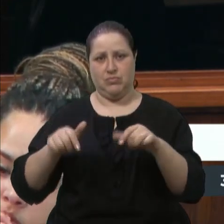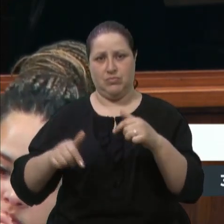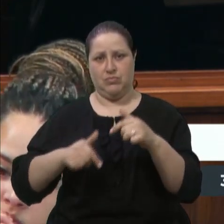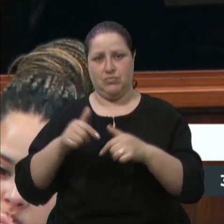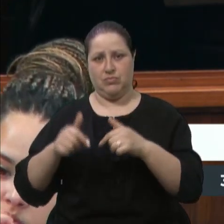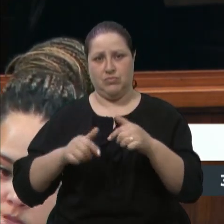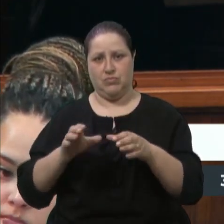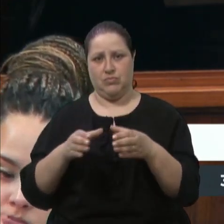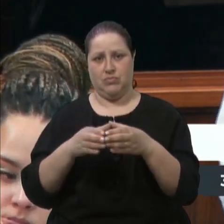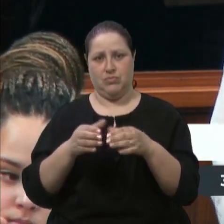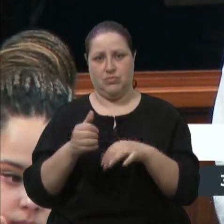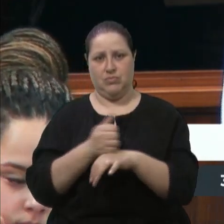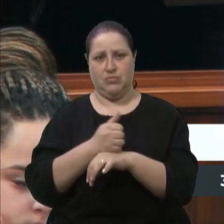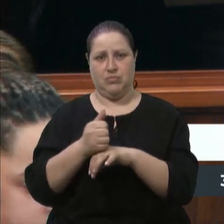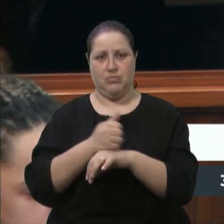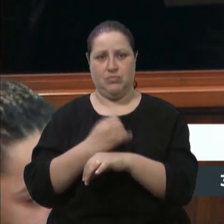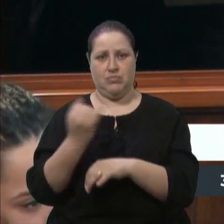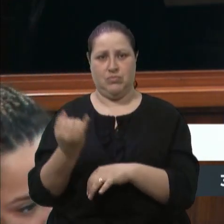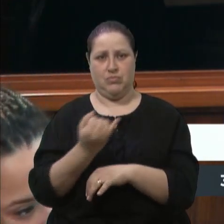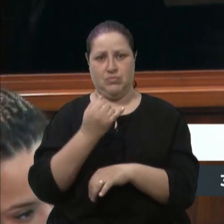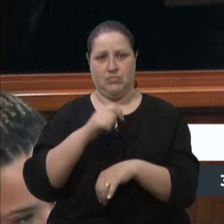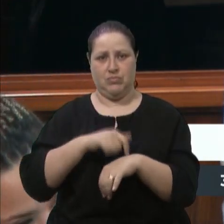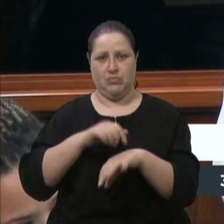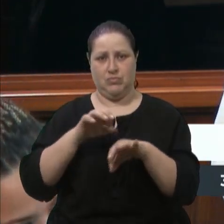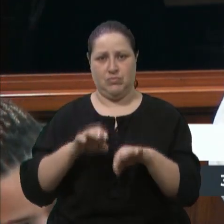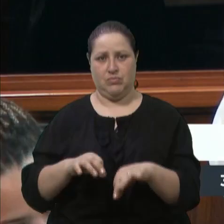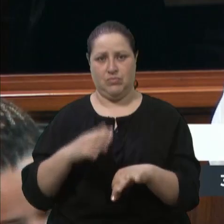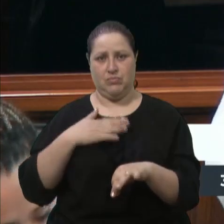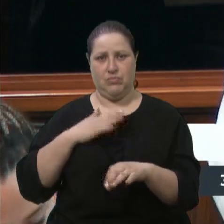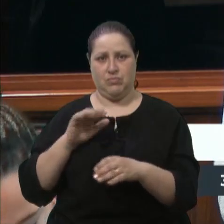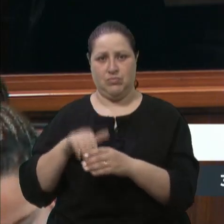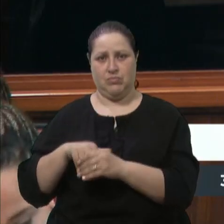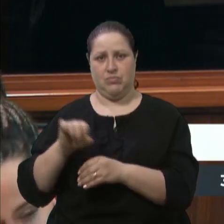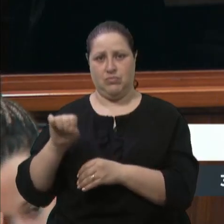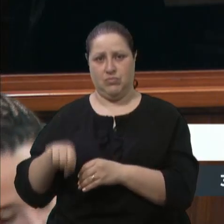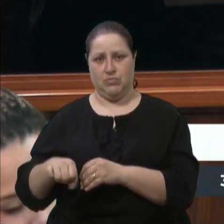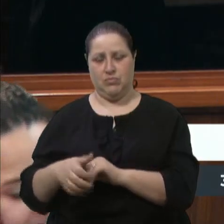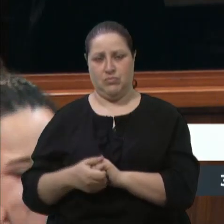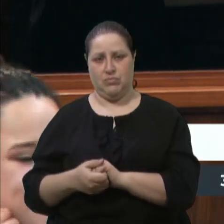tão importante. No momento oportuno, o meu voto será favorável e serei sim parceiro para discutir esses temas. Obrigado.